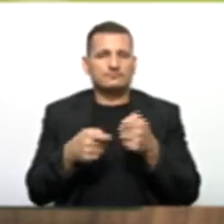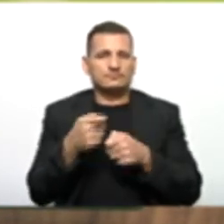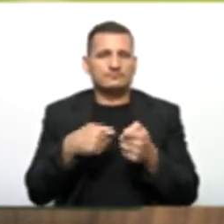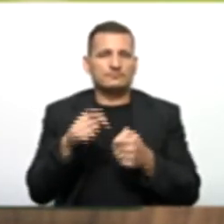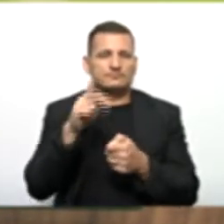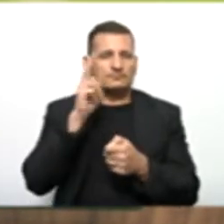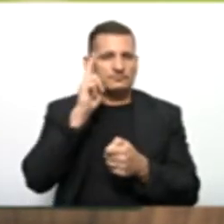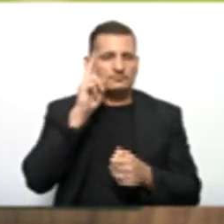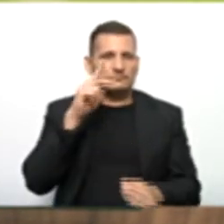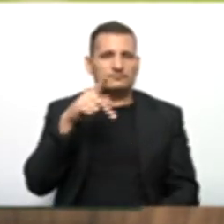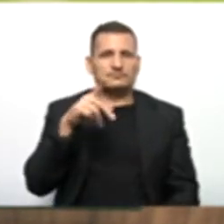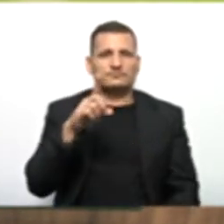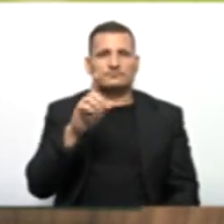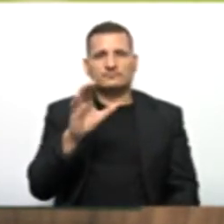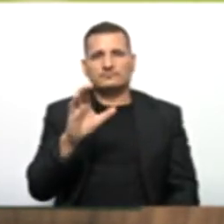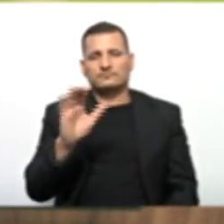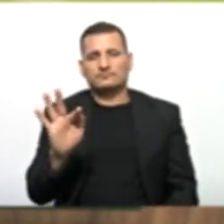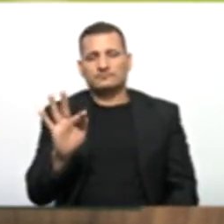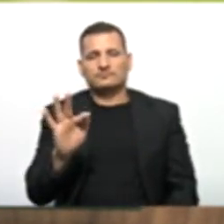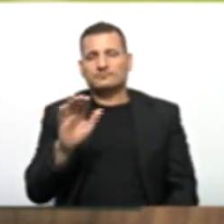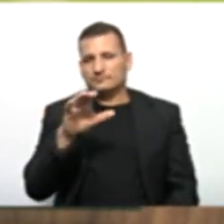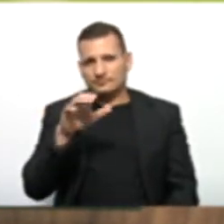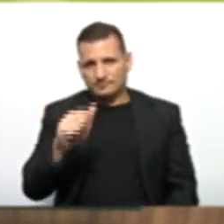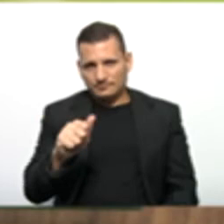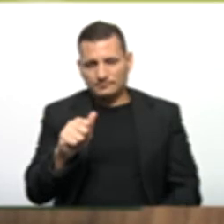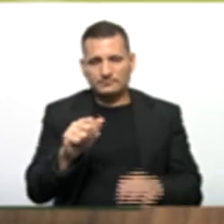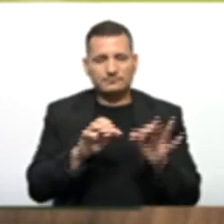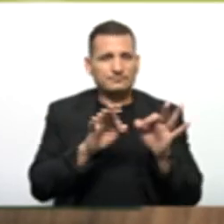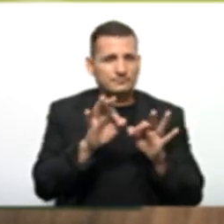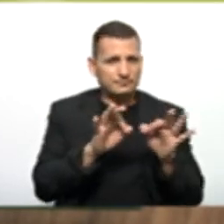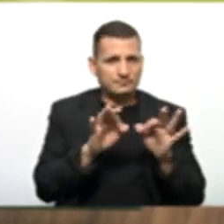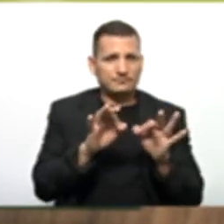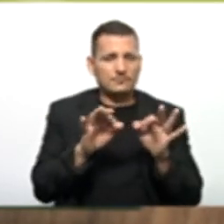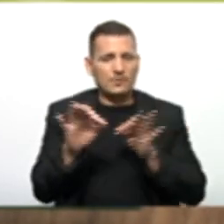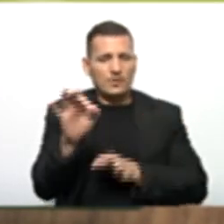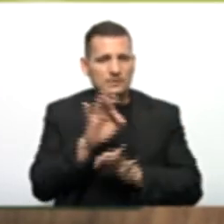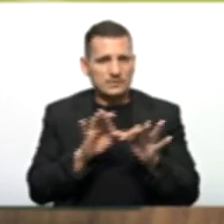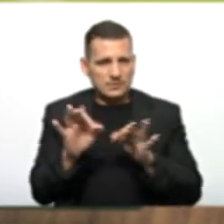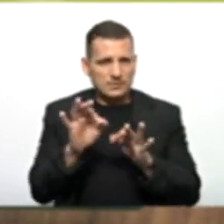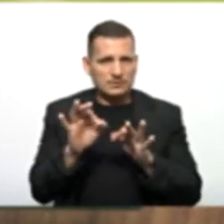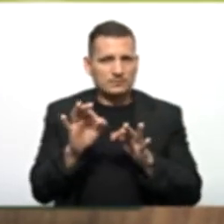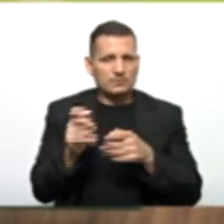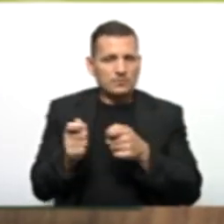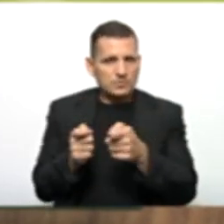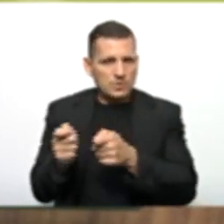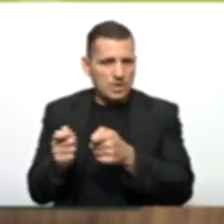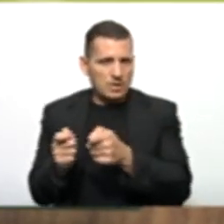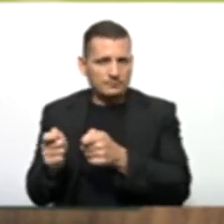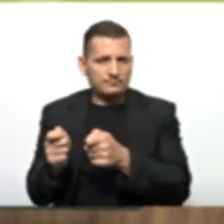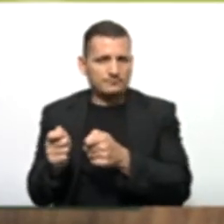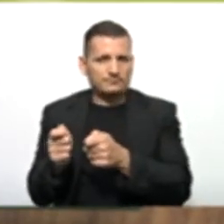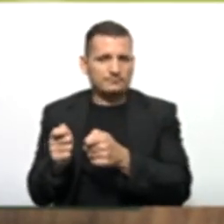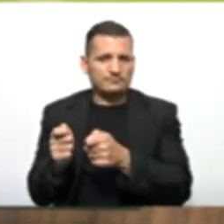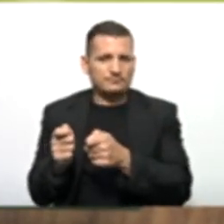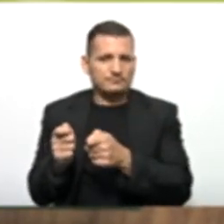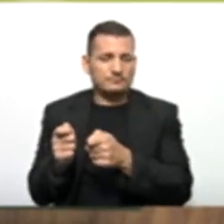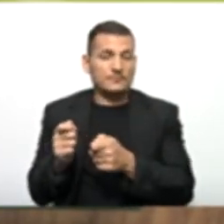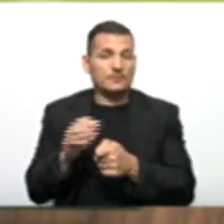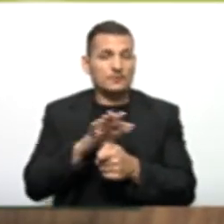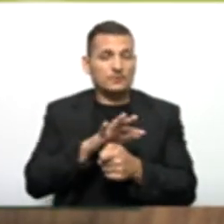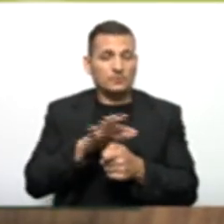onde você planeja, organiza, direciona e controla tudo que você vai fazer. E exatamente isso dentro